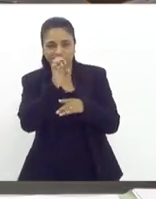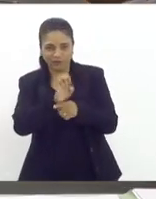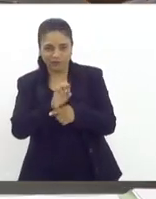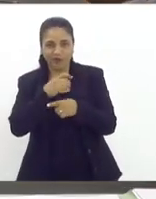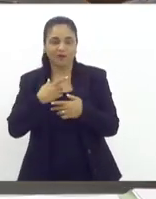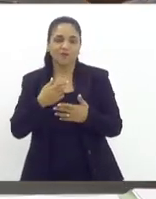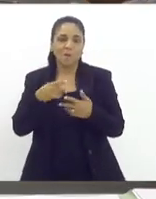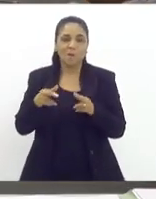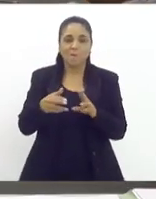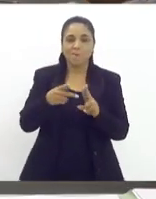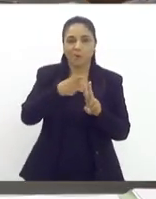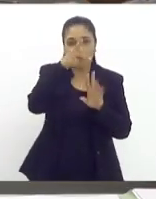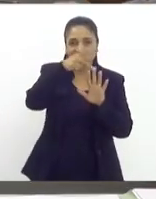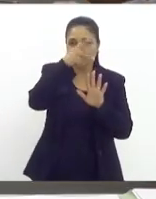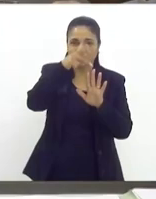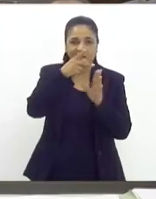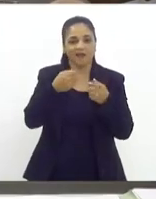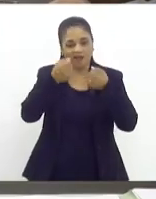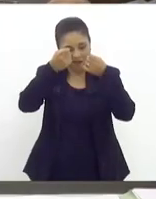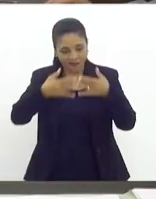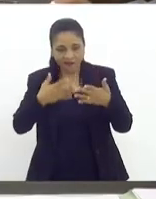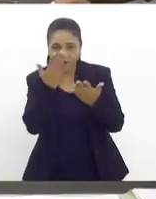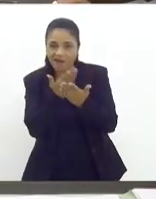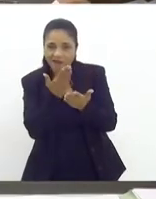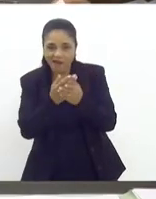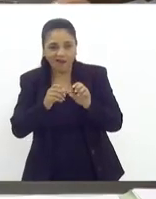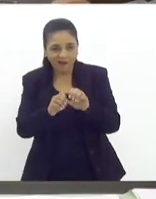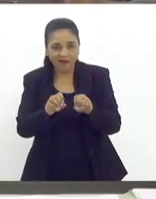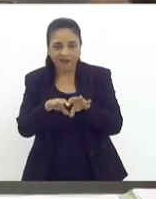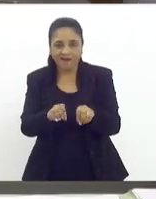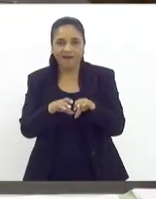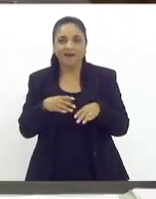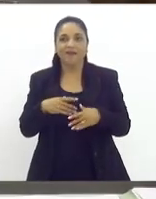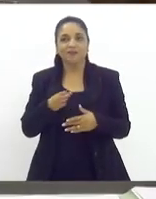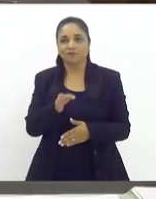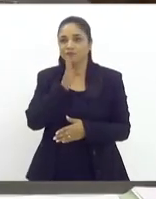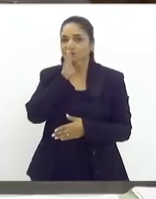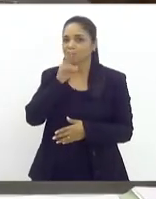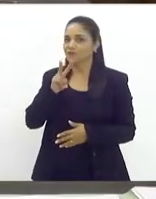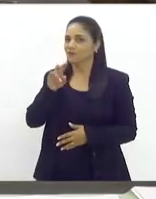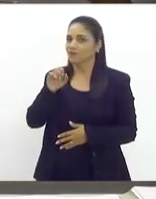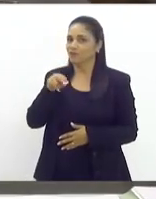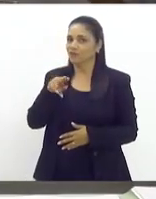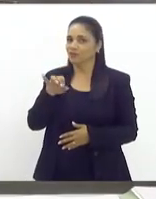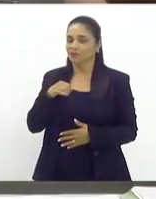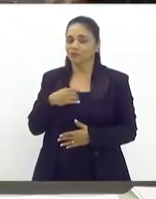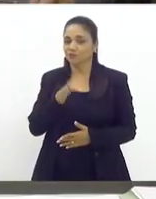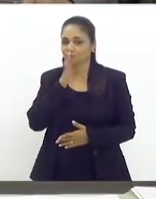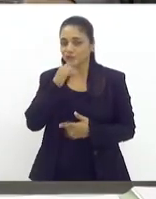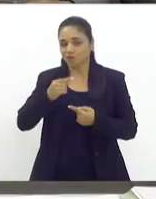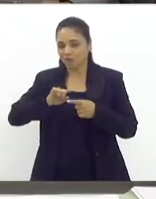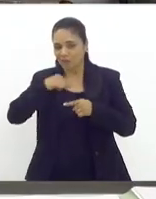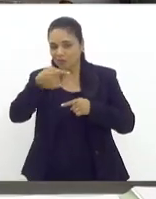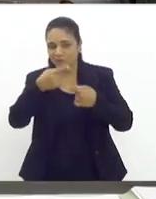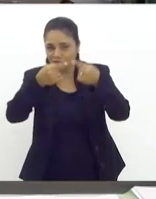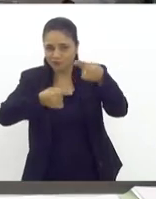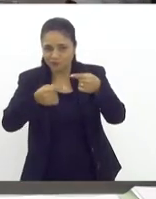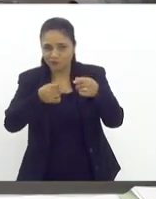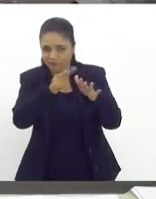as portarias. Então, em prol do silêncio do deputado Vinícius Cozzolino, a gente discute a matéria na próxima